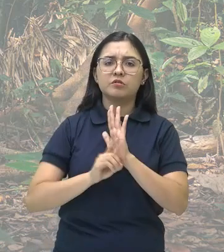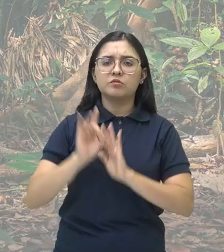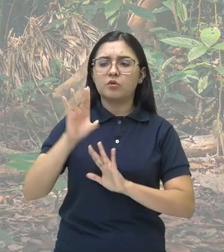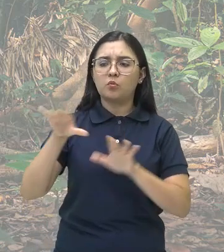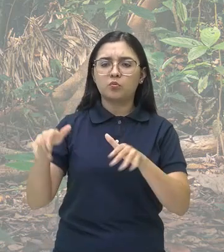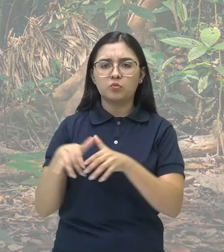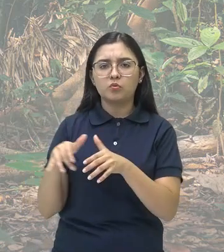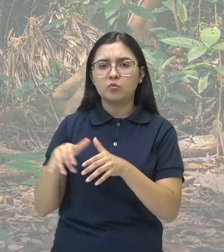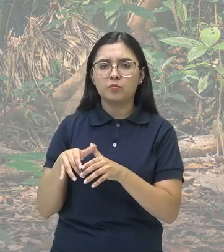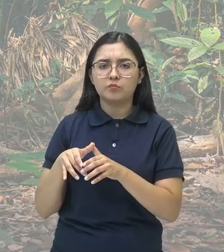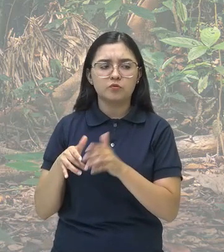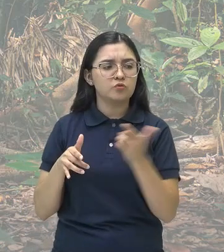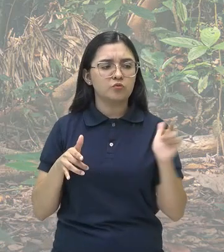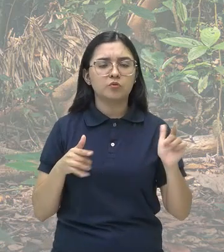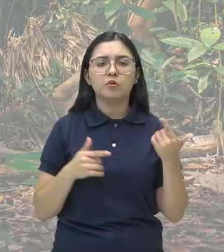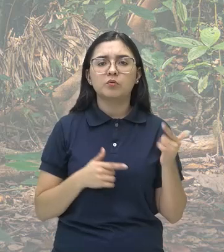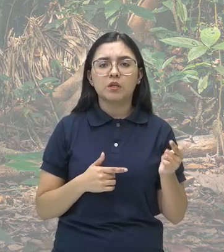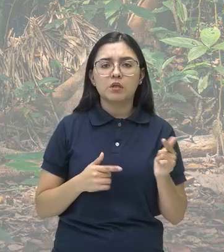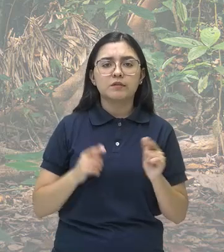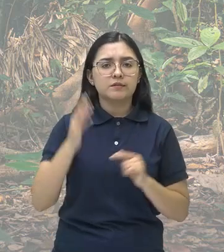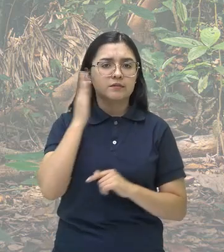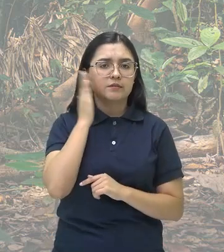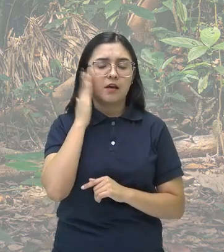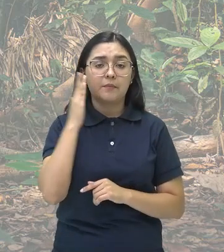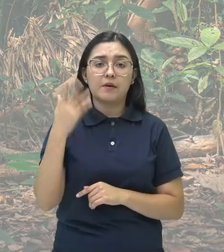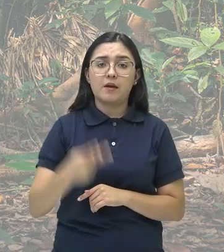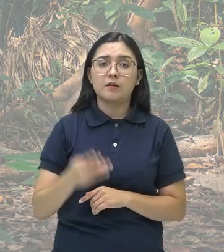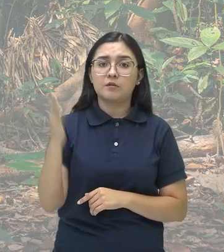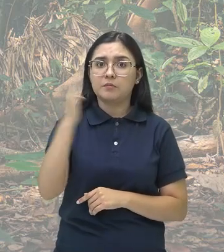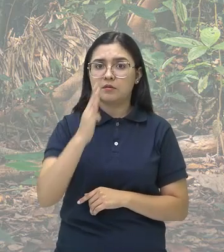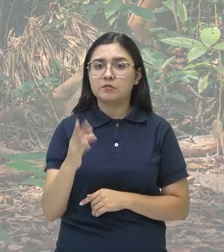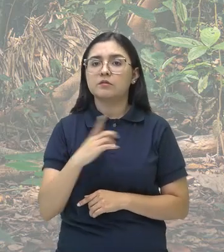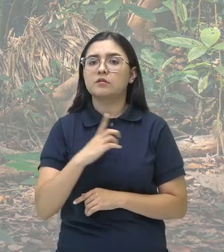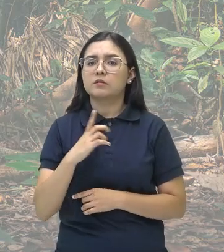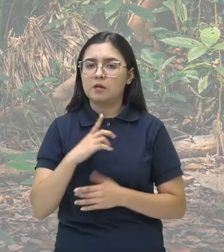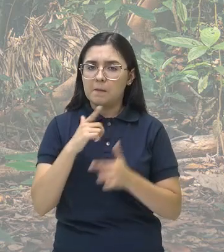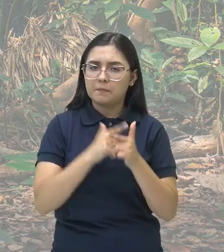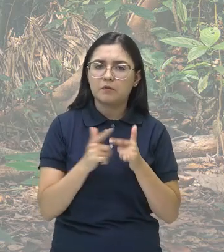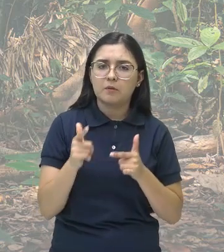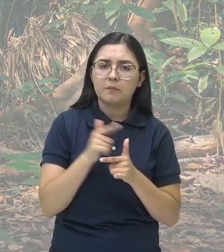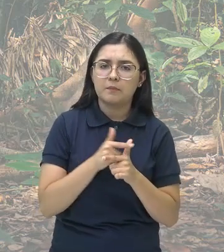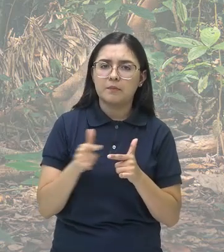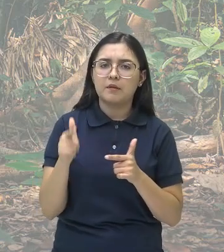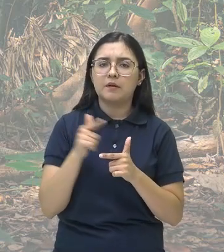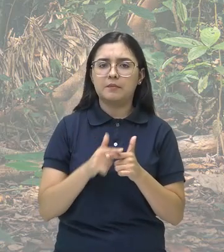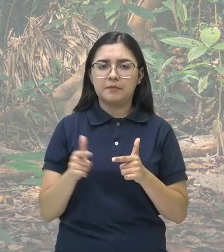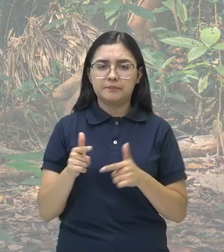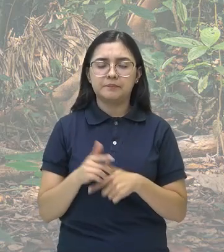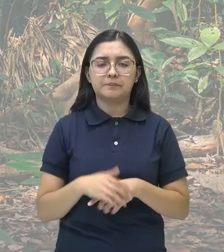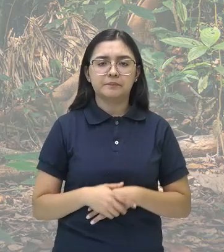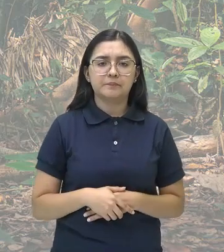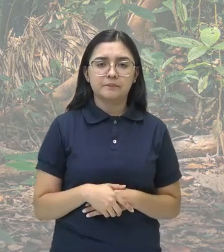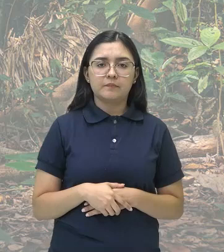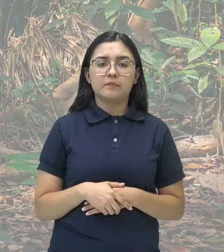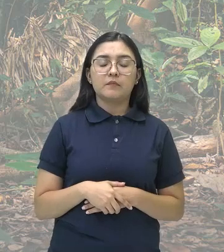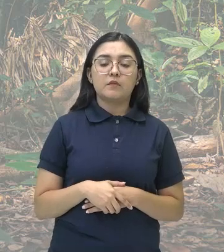E a gente sabe que, especificamente no Brasil, nós temos muitos problemas em relação a isso,